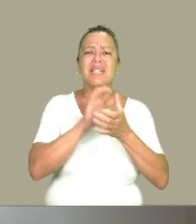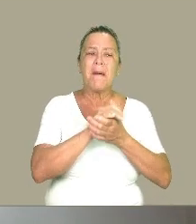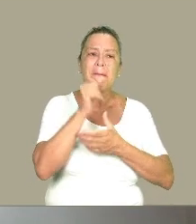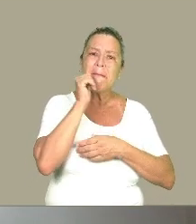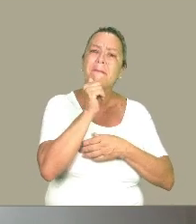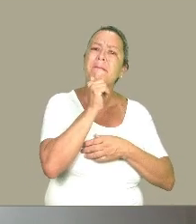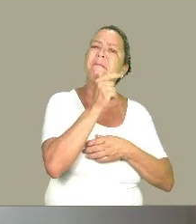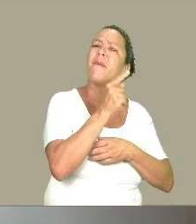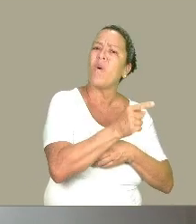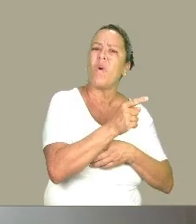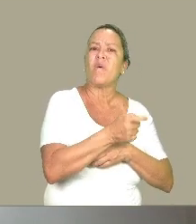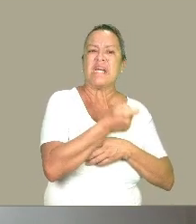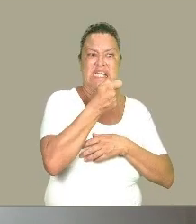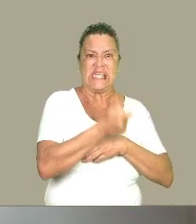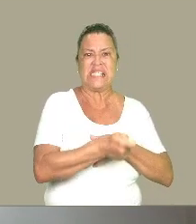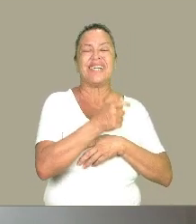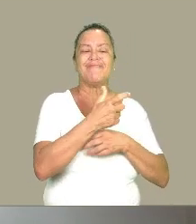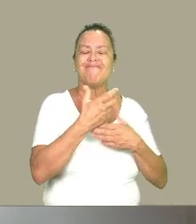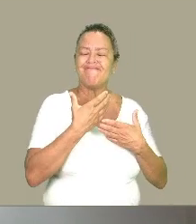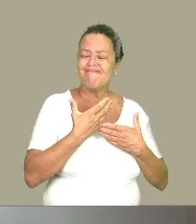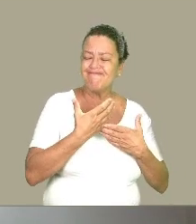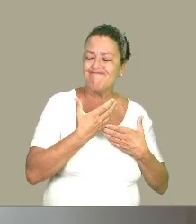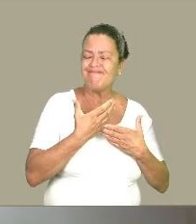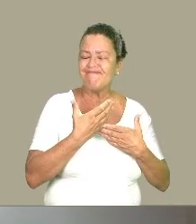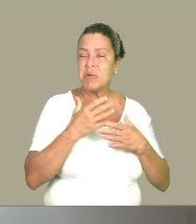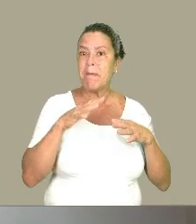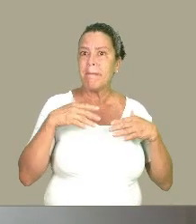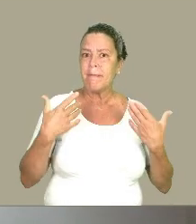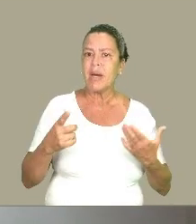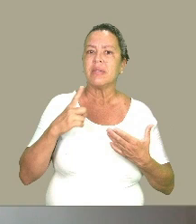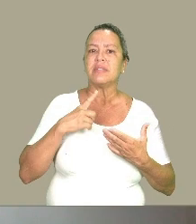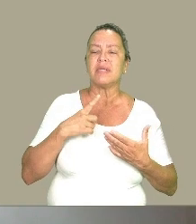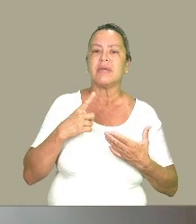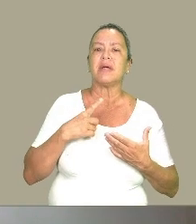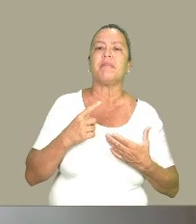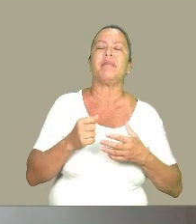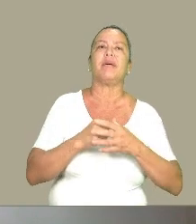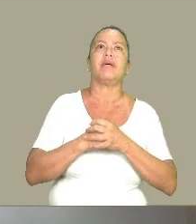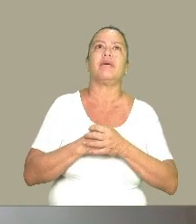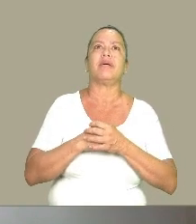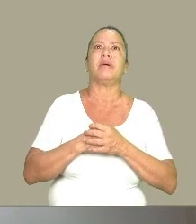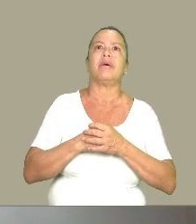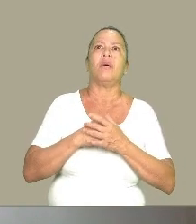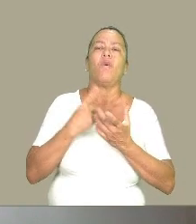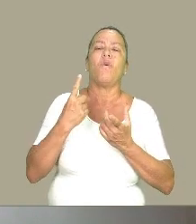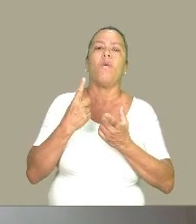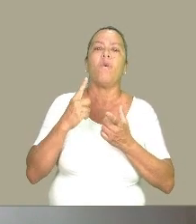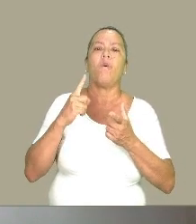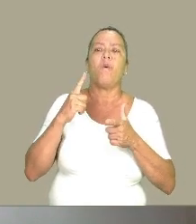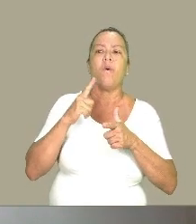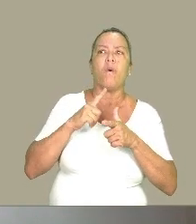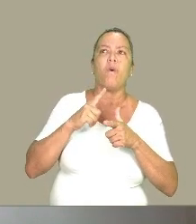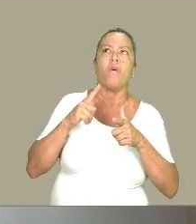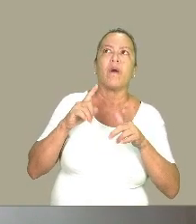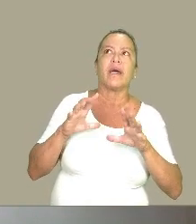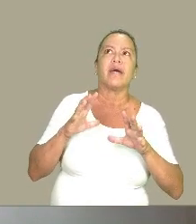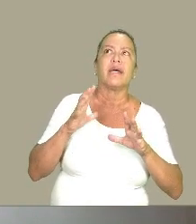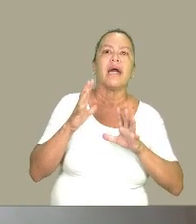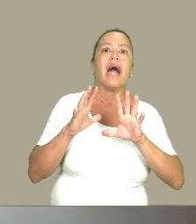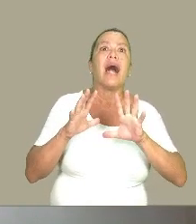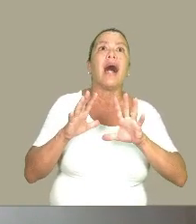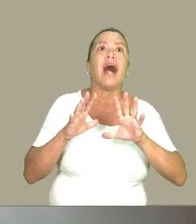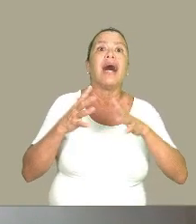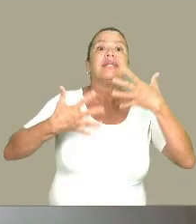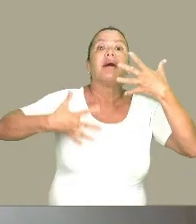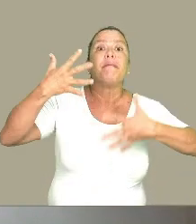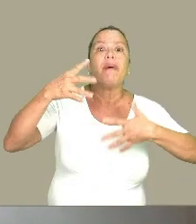e exigente, ainda mesmo quando surge aos teus olhos, por empecilho, a felicidade. Quando